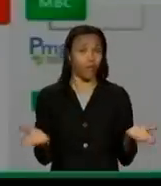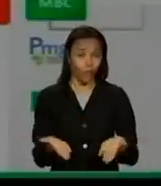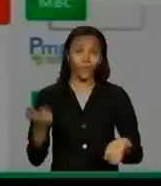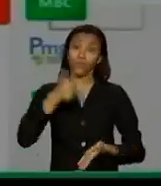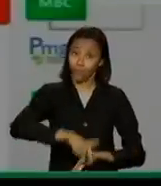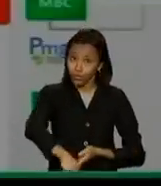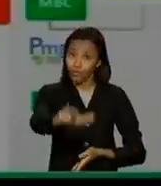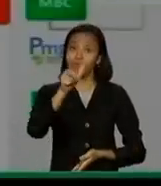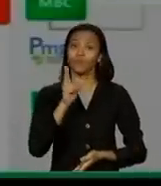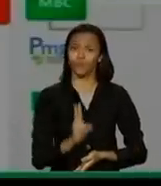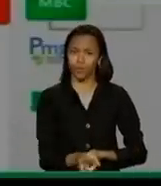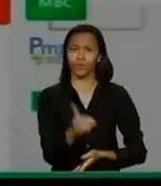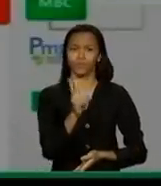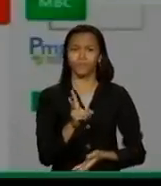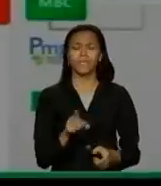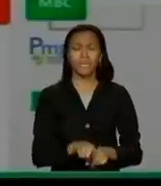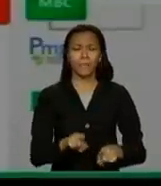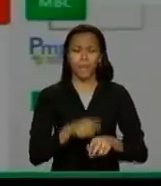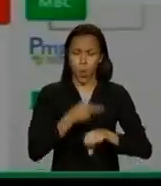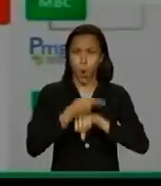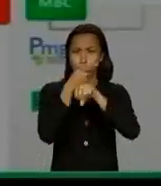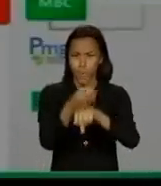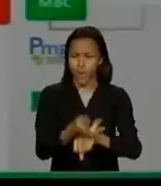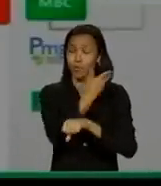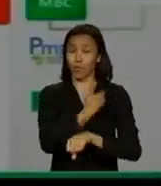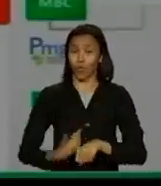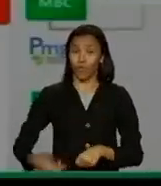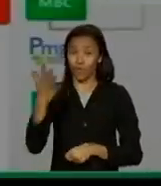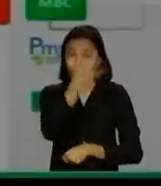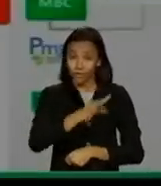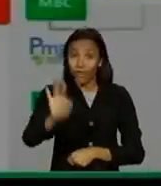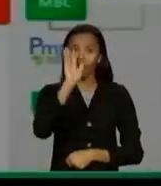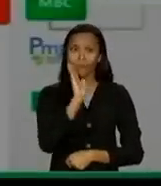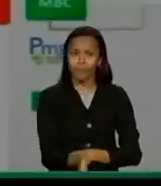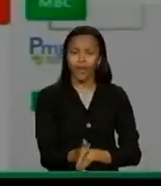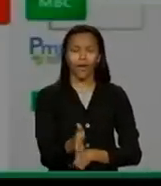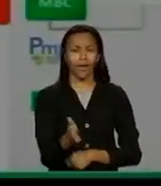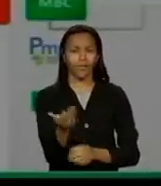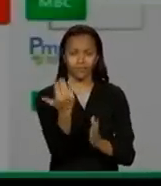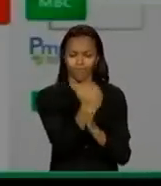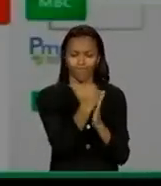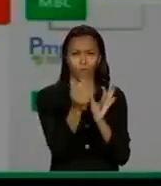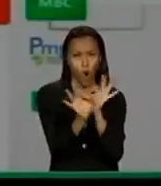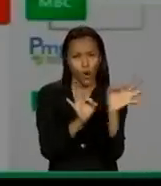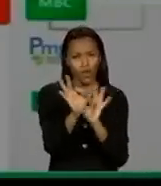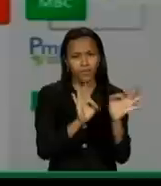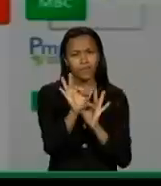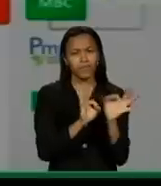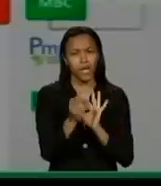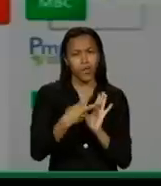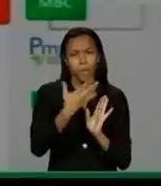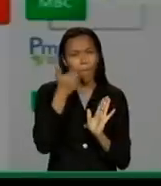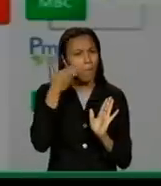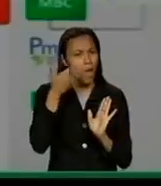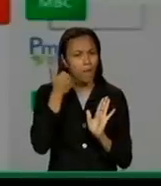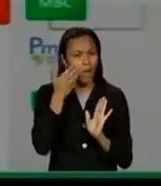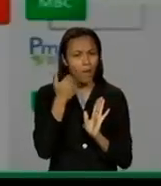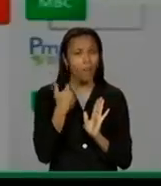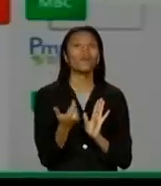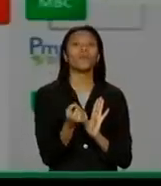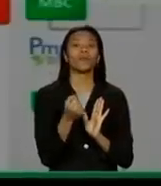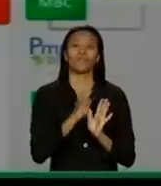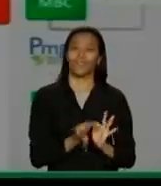tecnologias o próprio prêmio do governo federal foi estruturado em cima das tecnologias essas eu pessoalmente me empenhei para